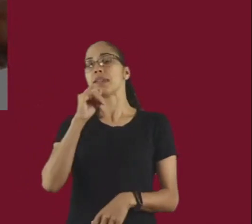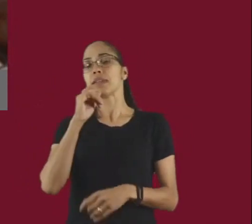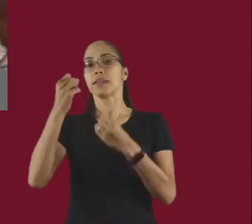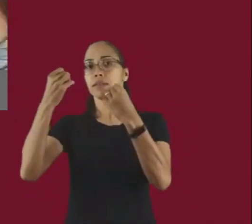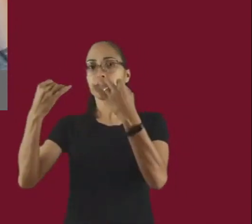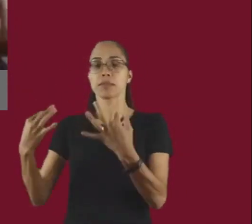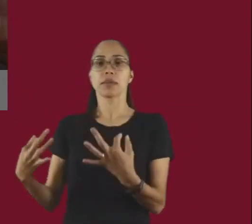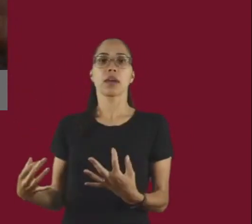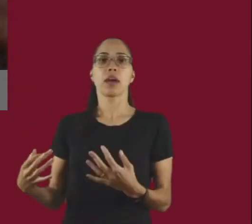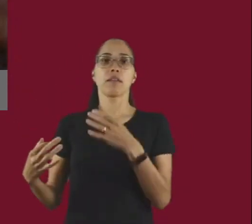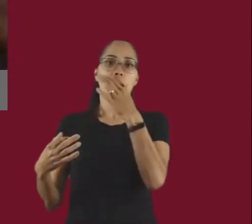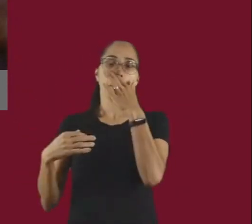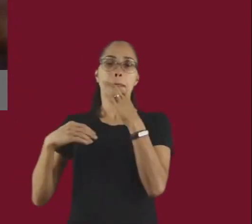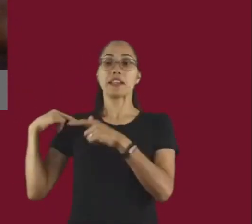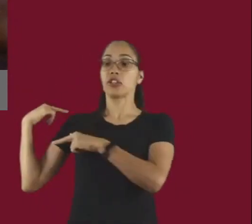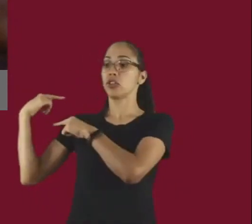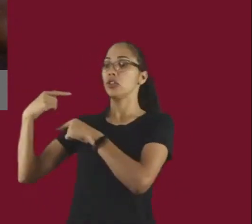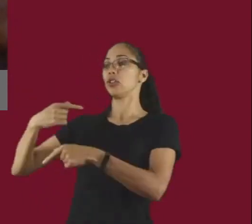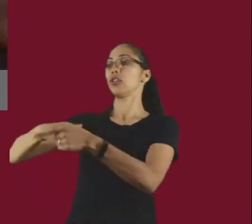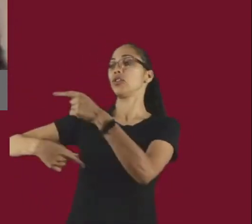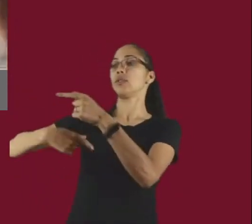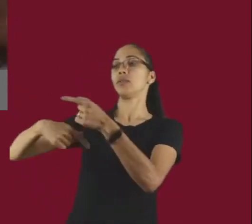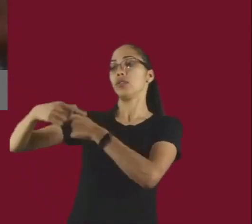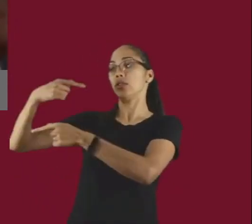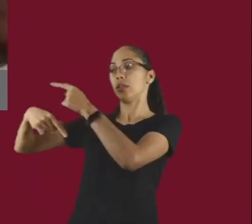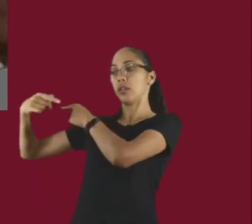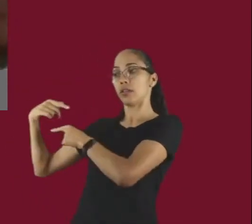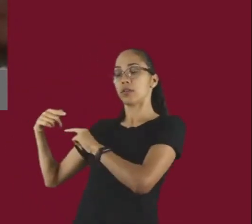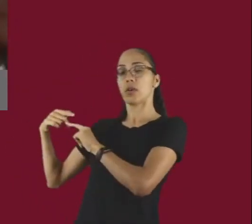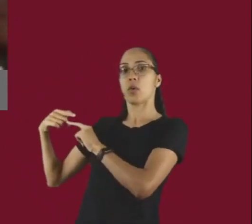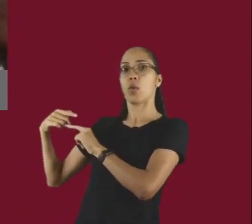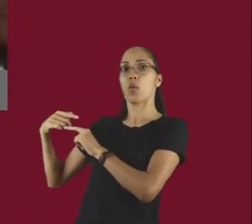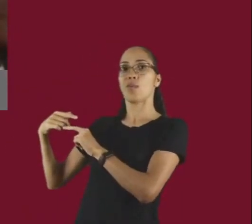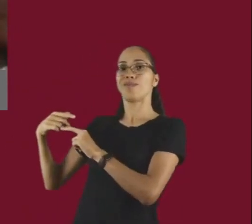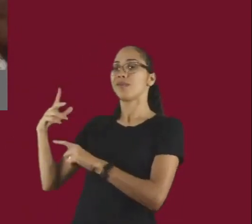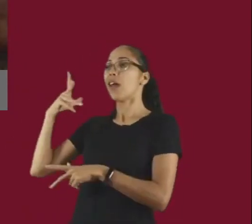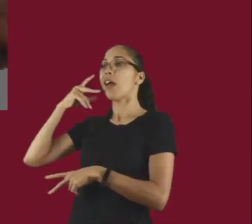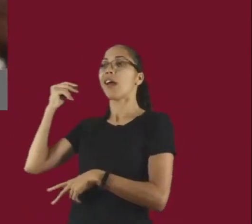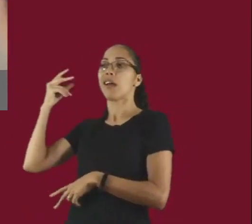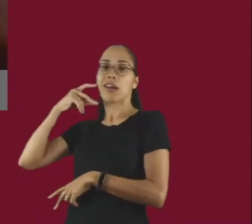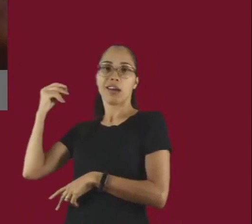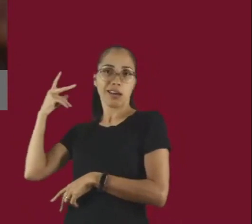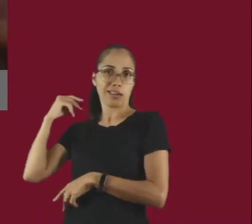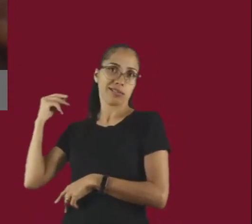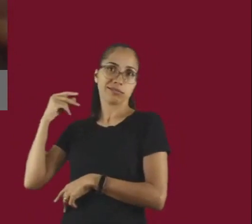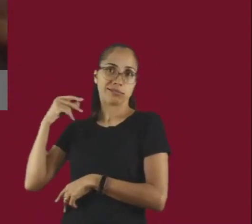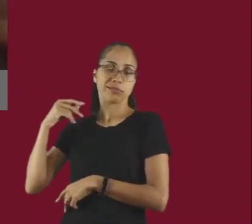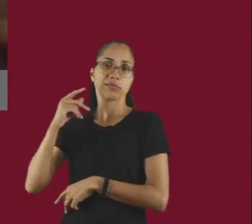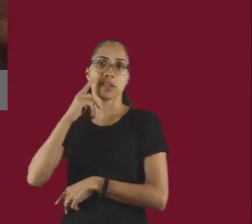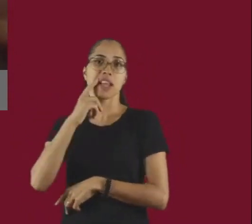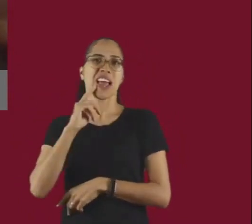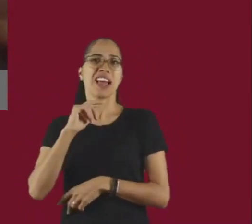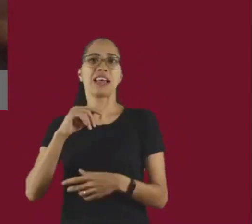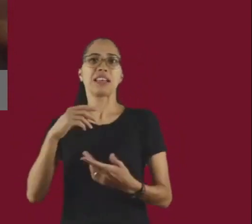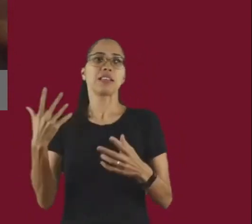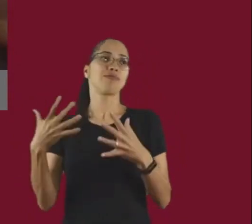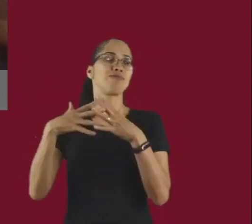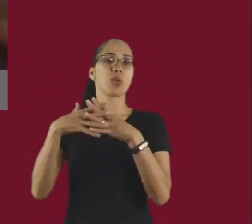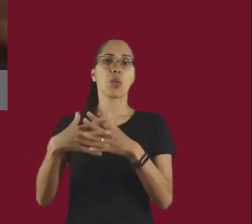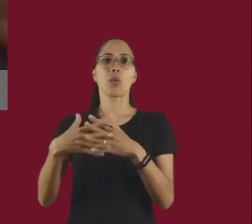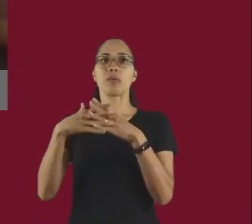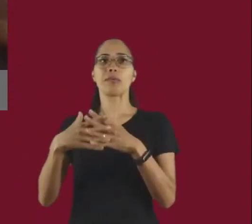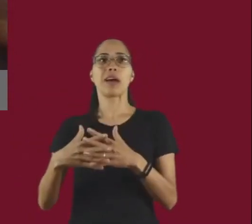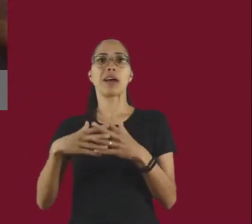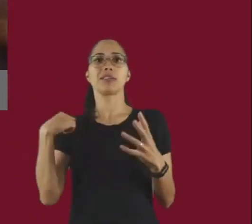tudo isso é muito mais complexo, né, do que nosso entendimento tão, tão limitado